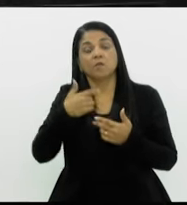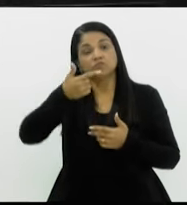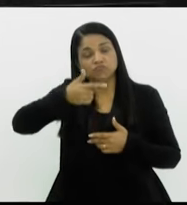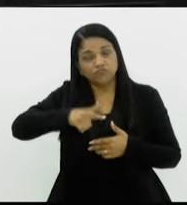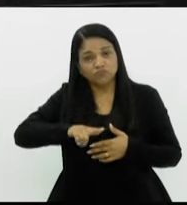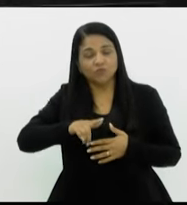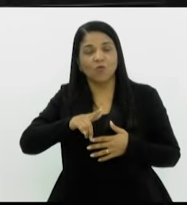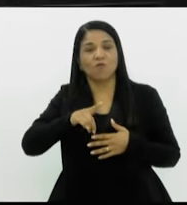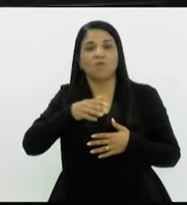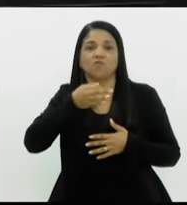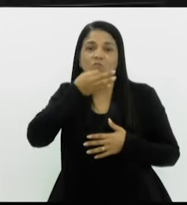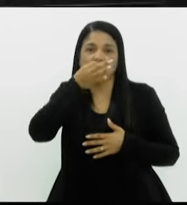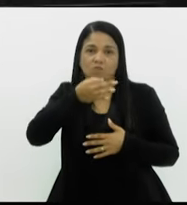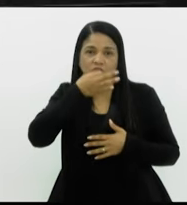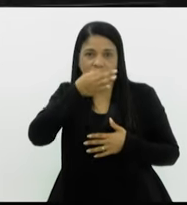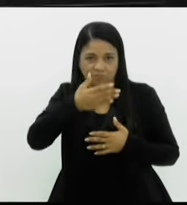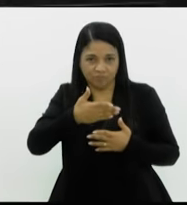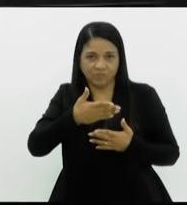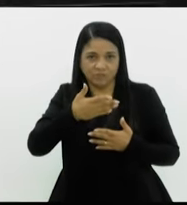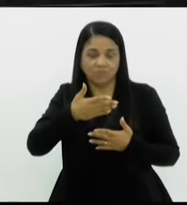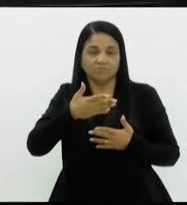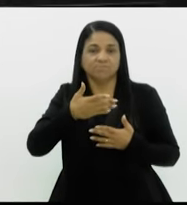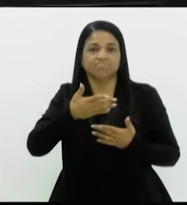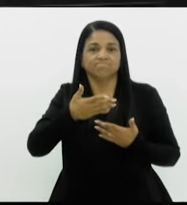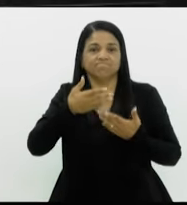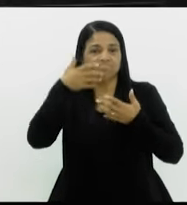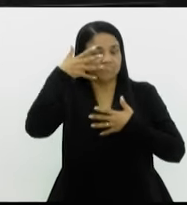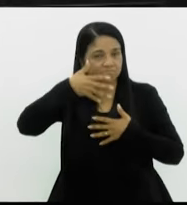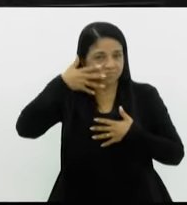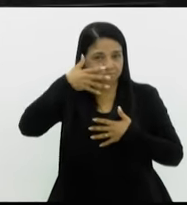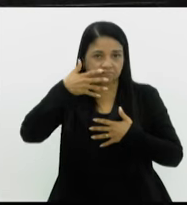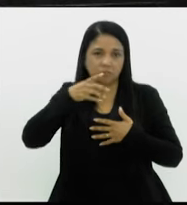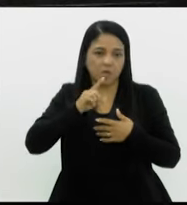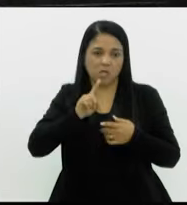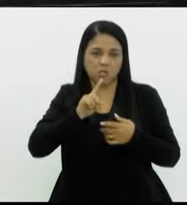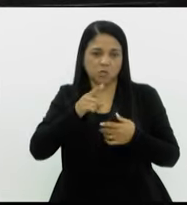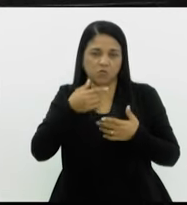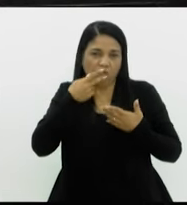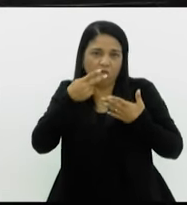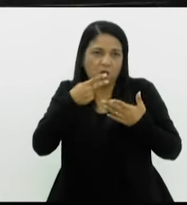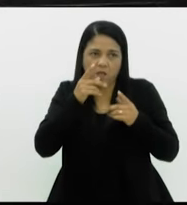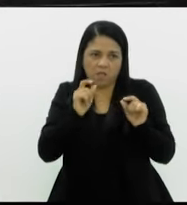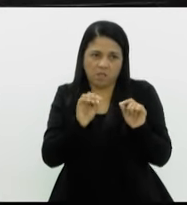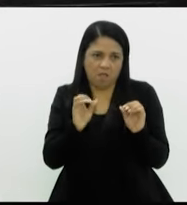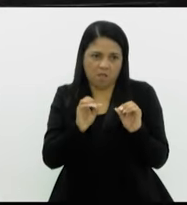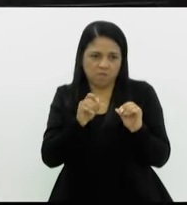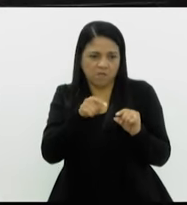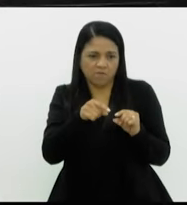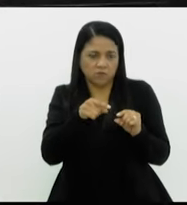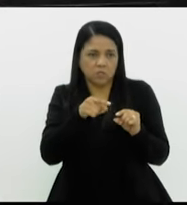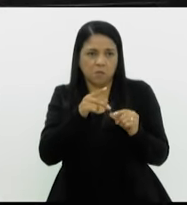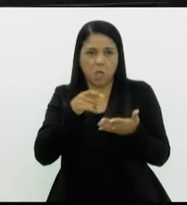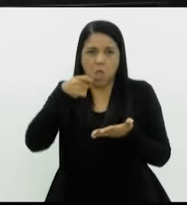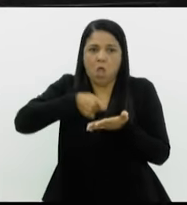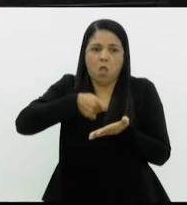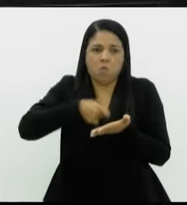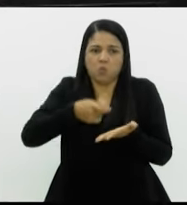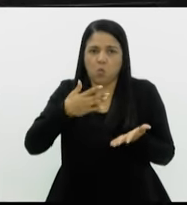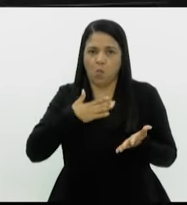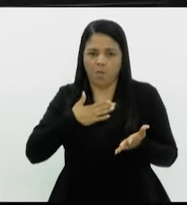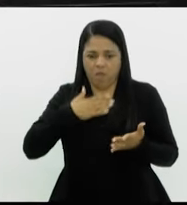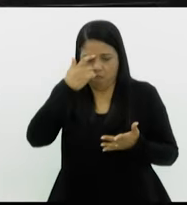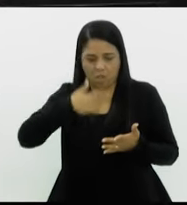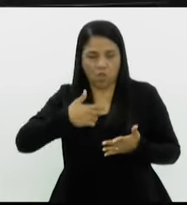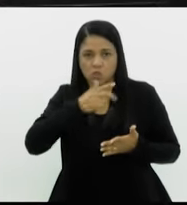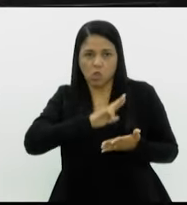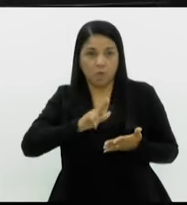senhor ouvisse. Mas não aqui me coloquei que o senhor me imputou qualquer coisa, só